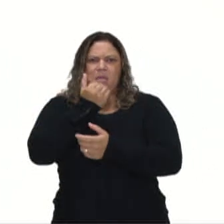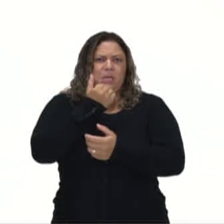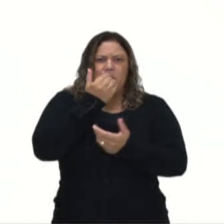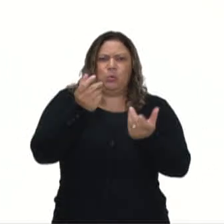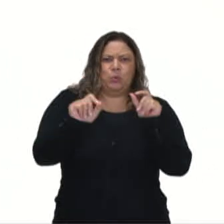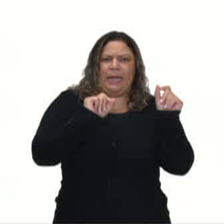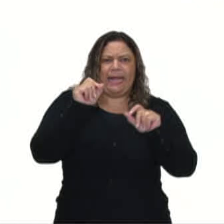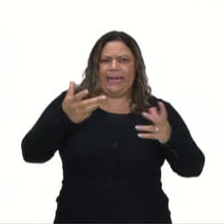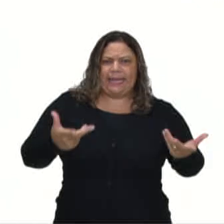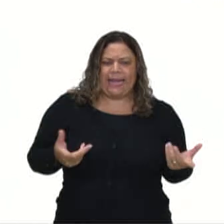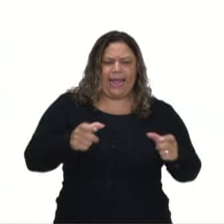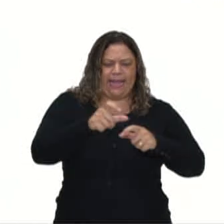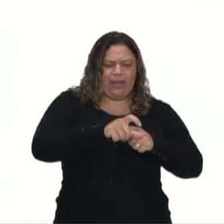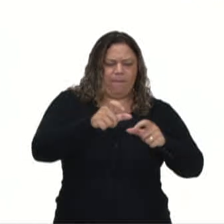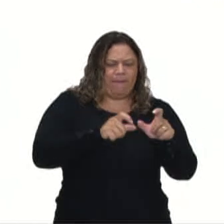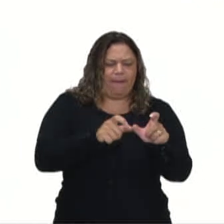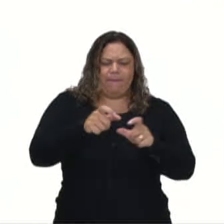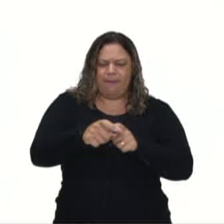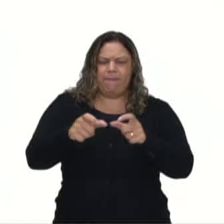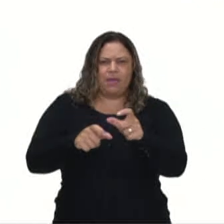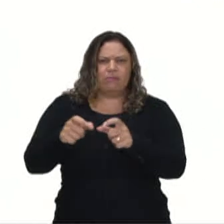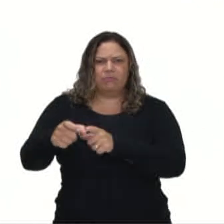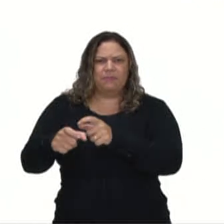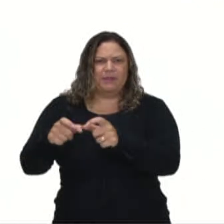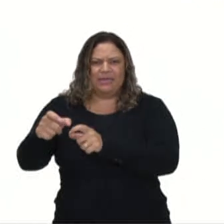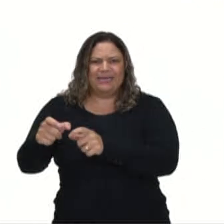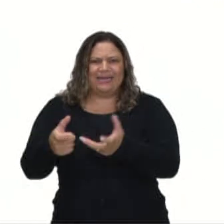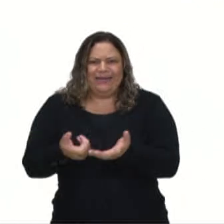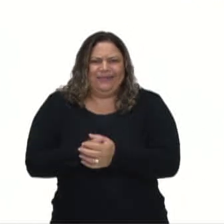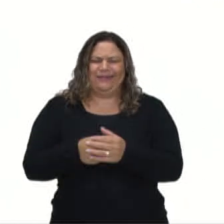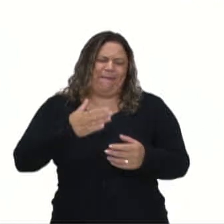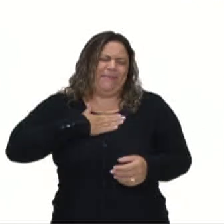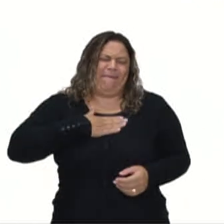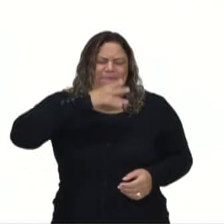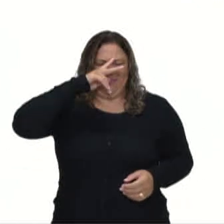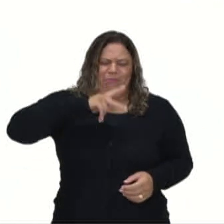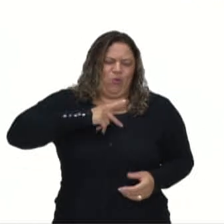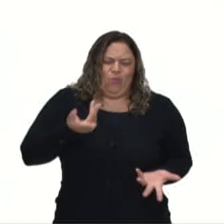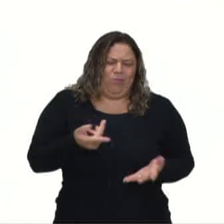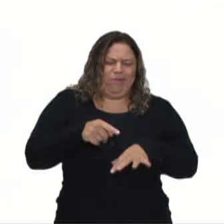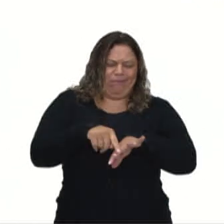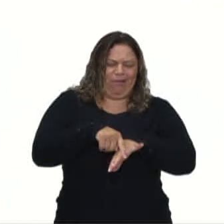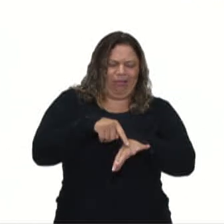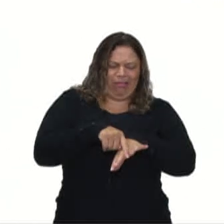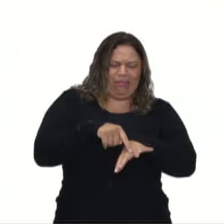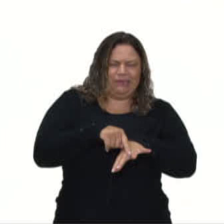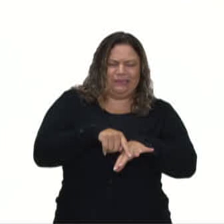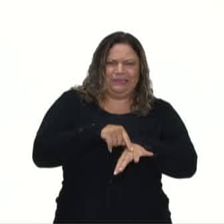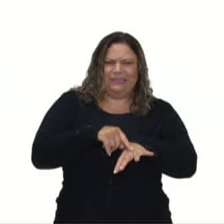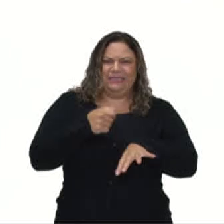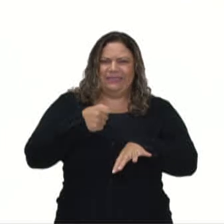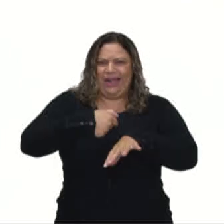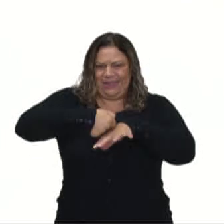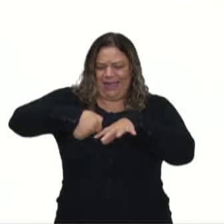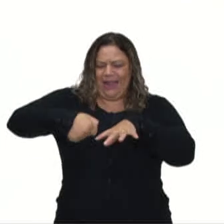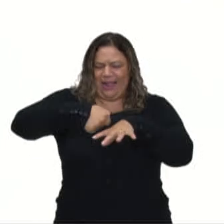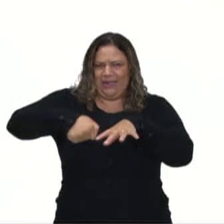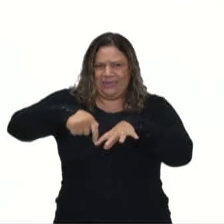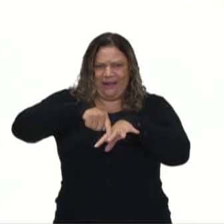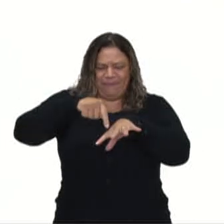mim, paralelepípedo é uma micose que dá entre os dedos dos pés. O senhor tem pomada para